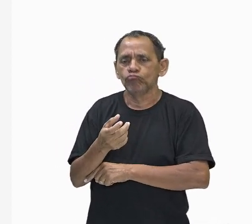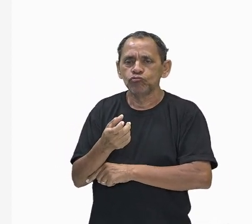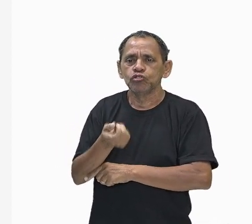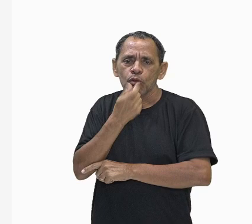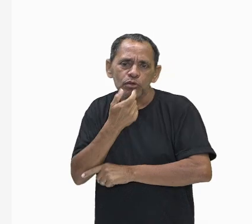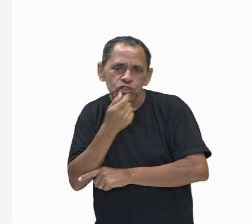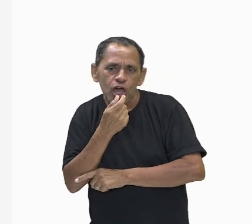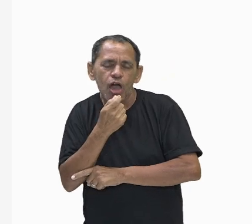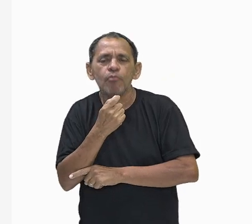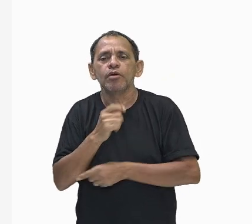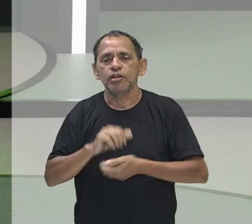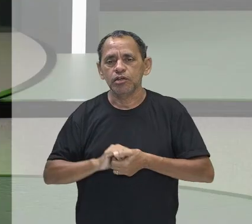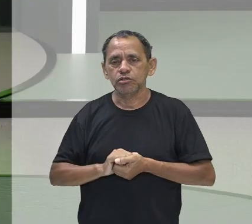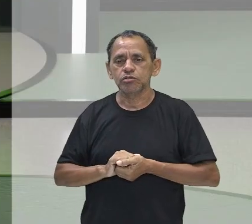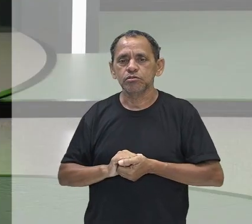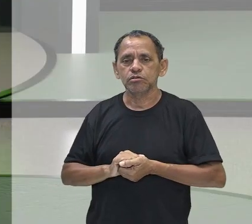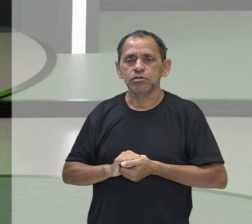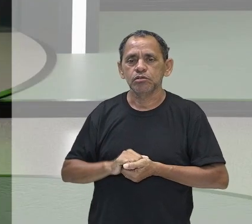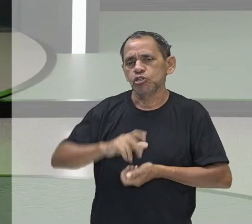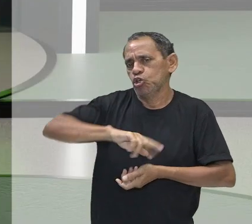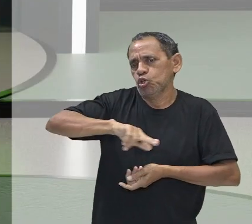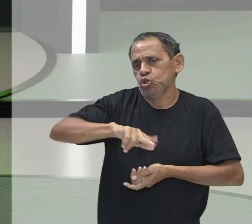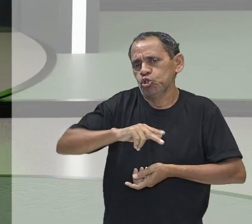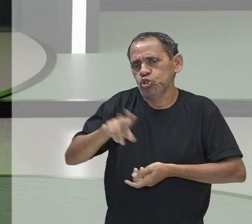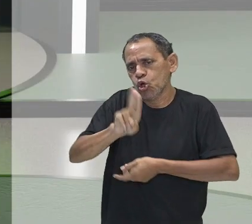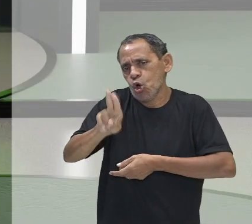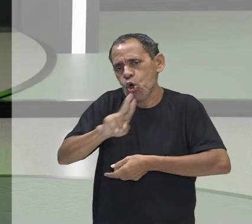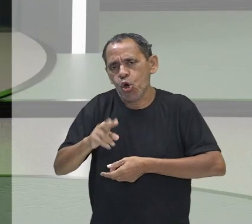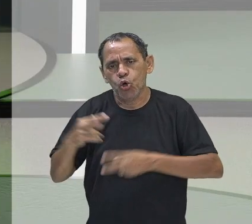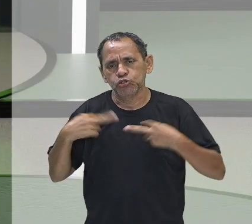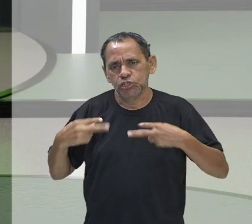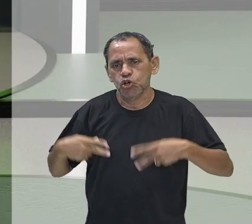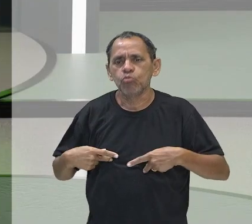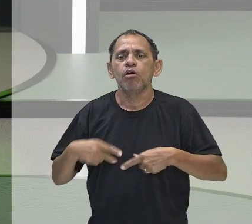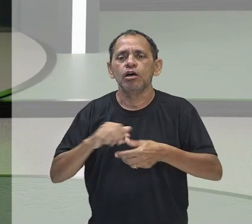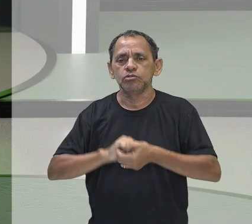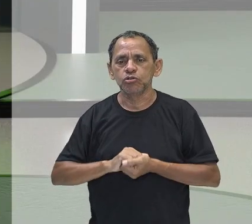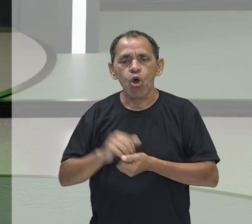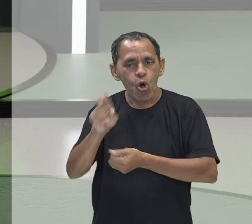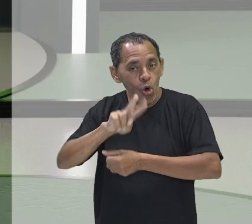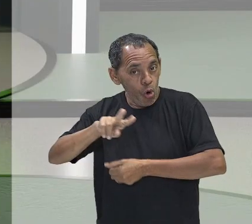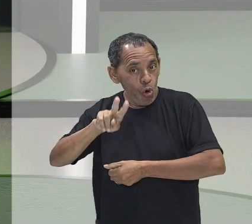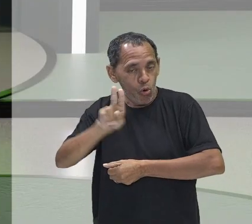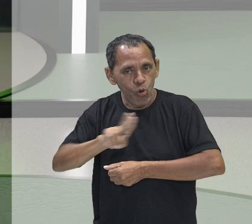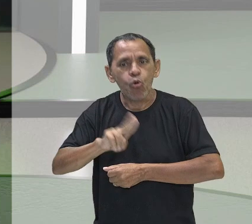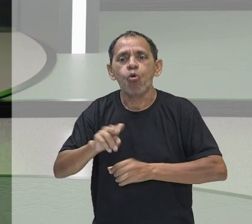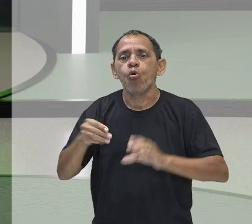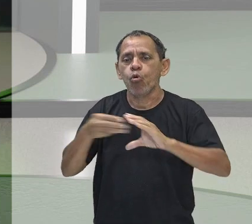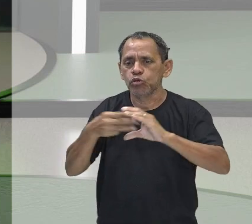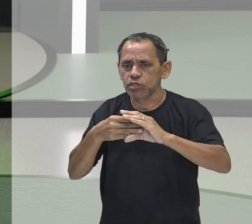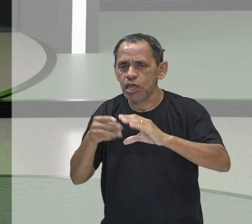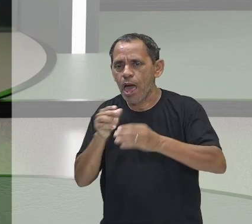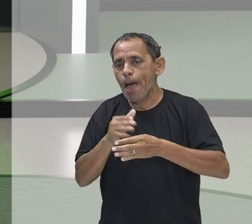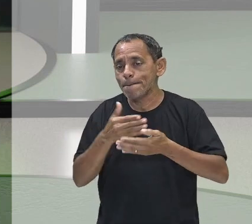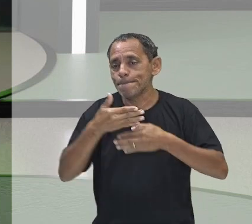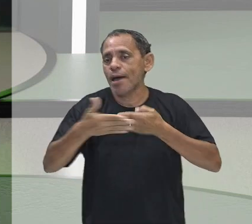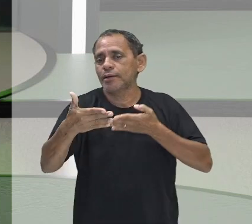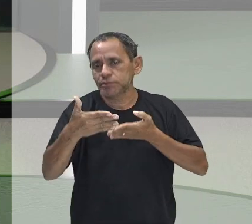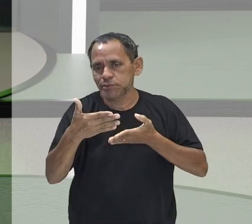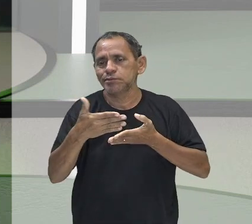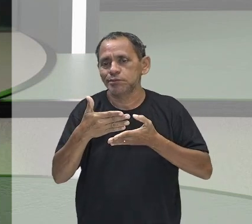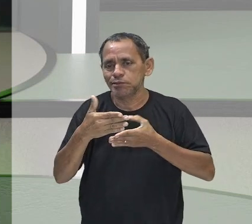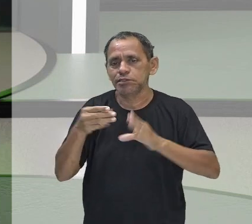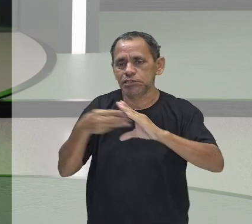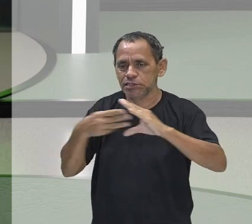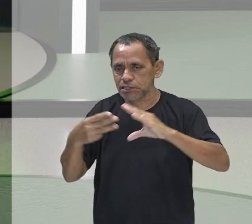sem utilizar os humanos. Então, se cultiva as células a partir de células-tronco em laboratório e